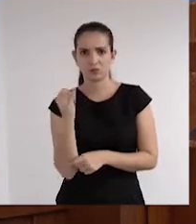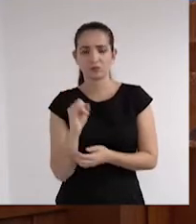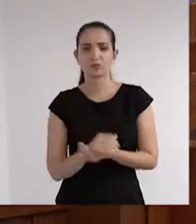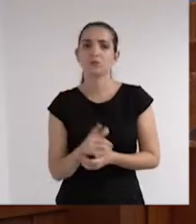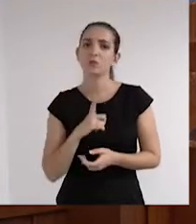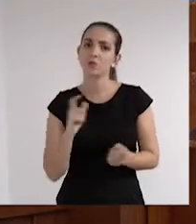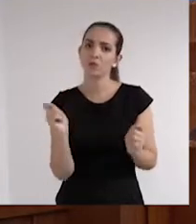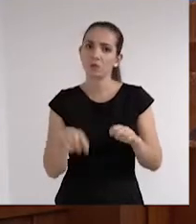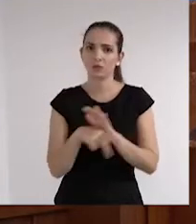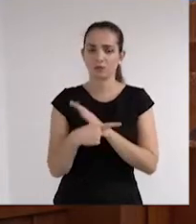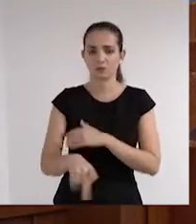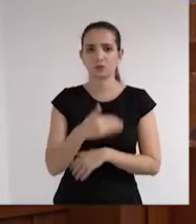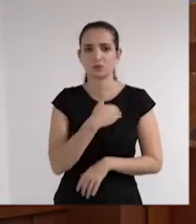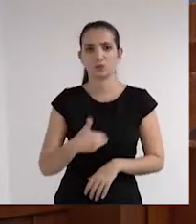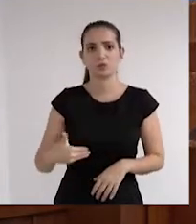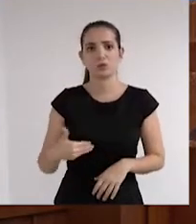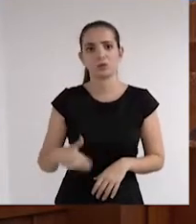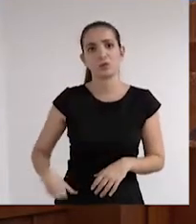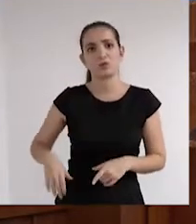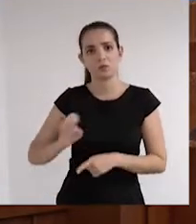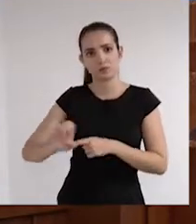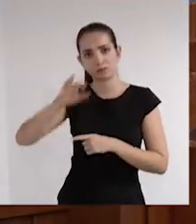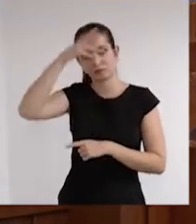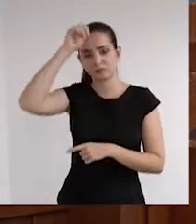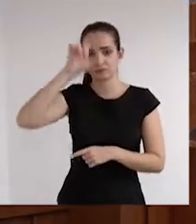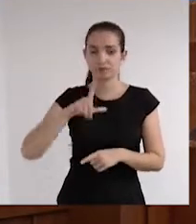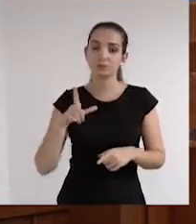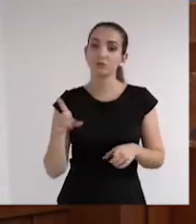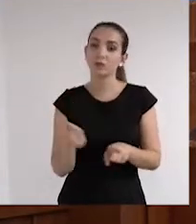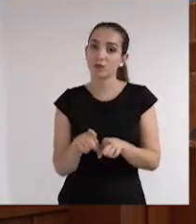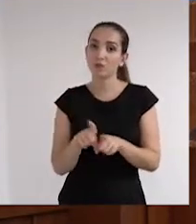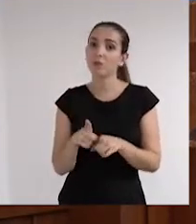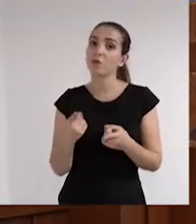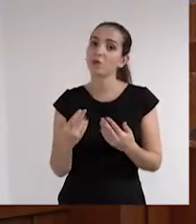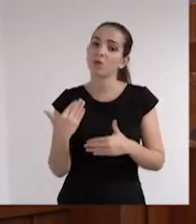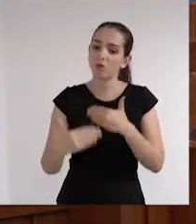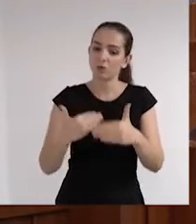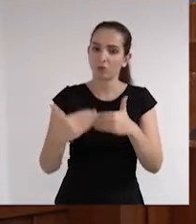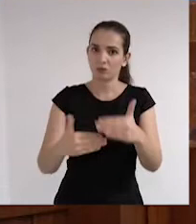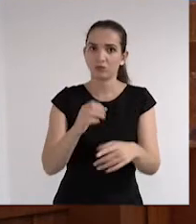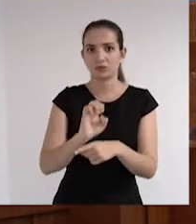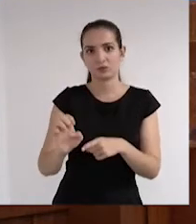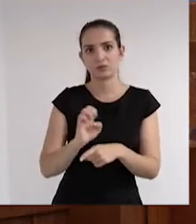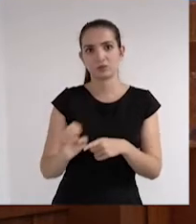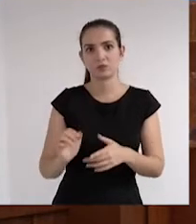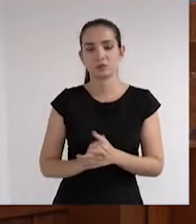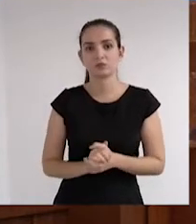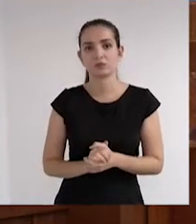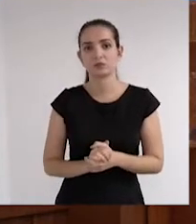de competência do Estado de Mato Grosso do Sul. E na medida que o Estado